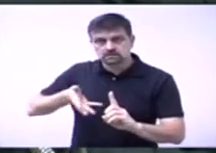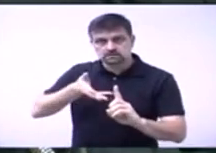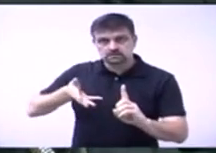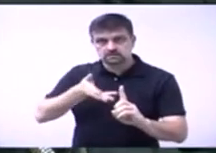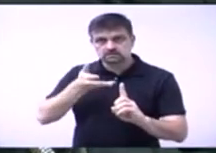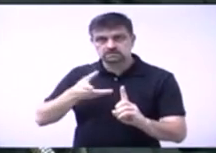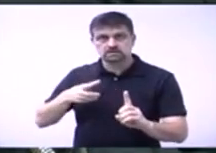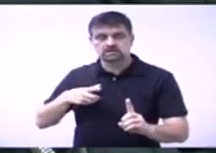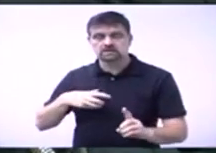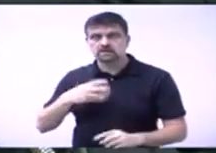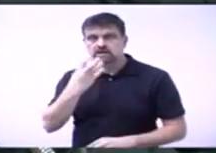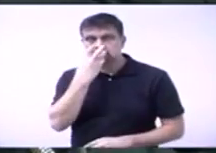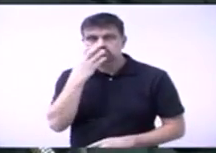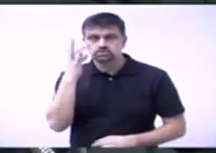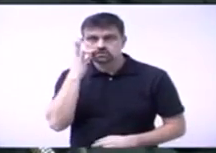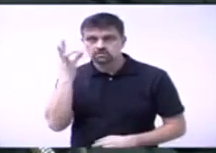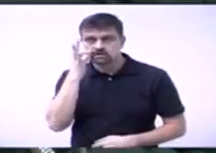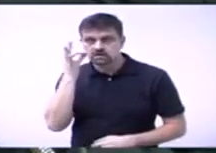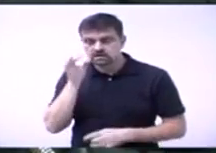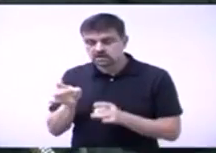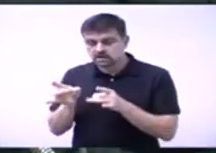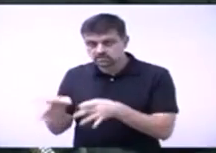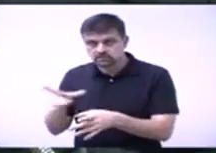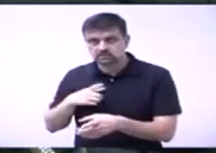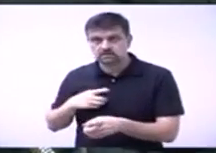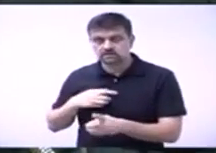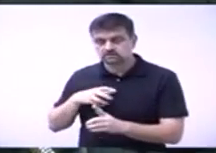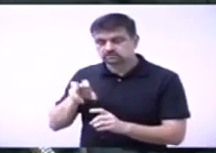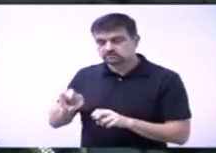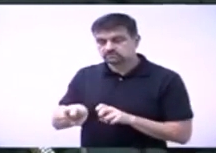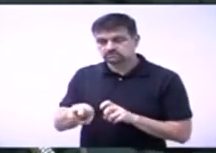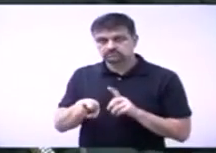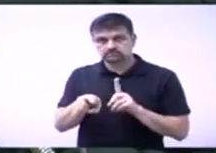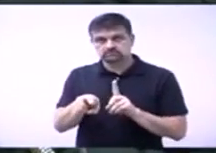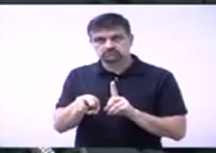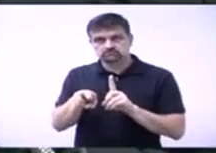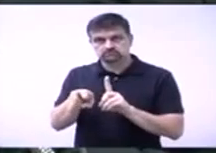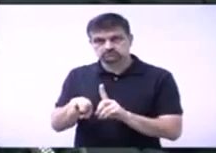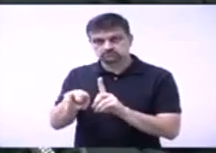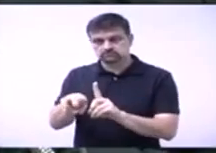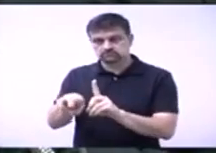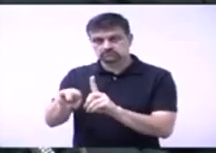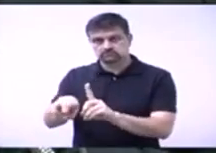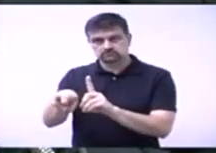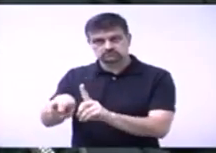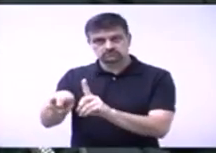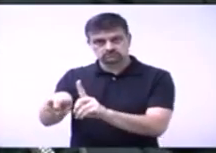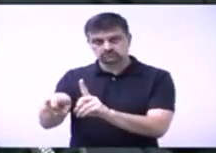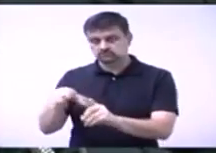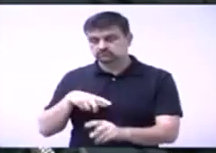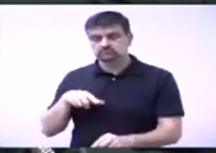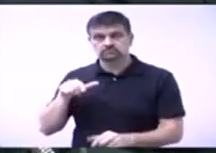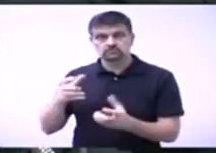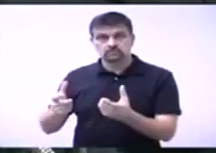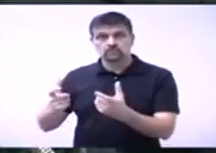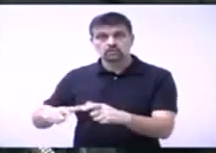e gatos de ONGs, entidades e outros que atuem no